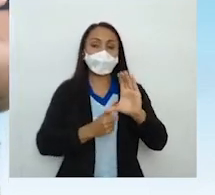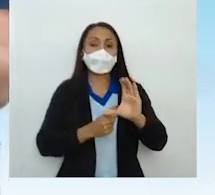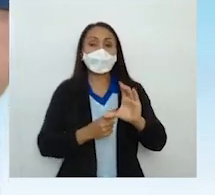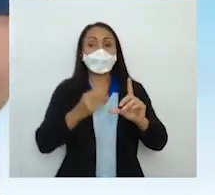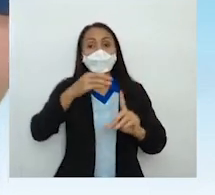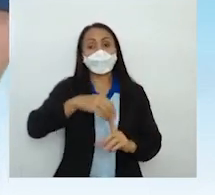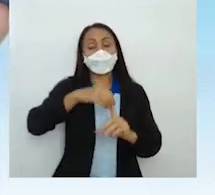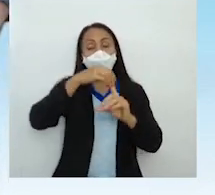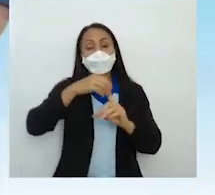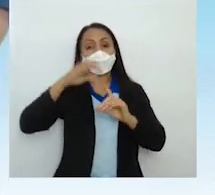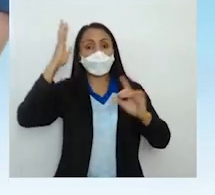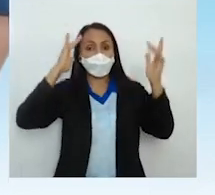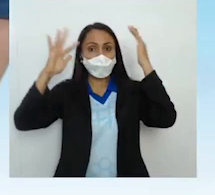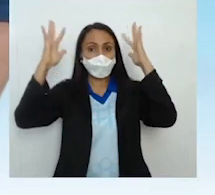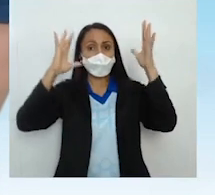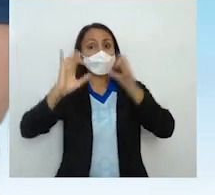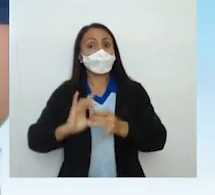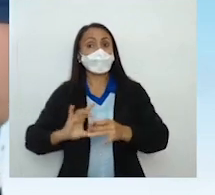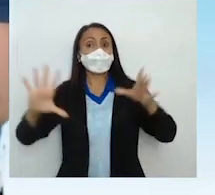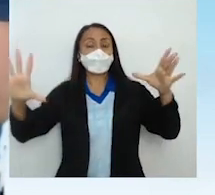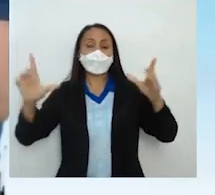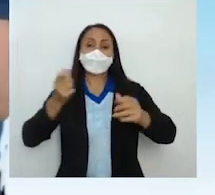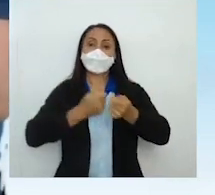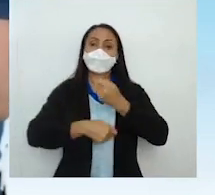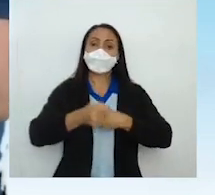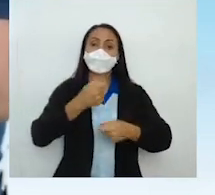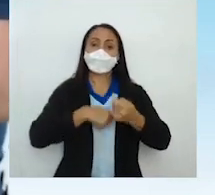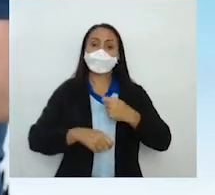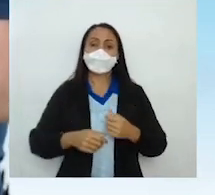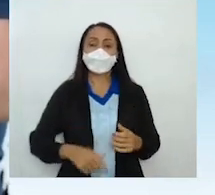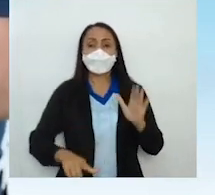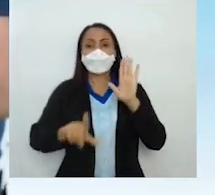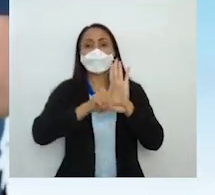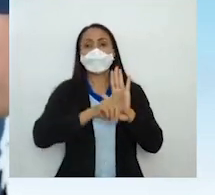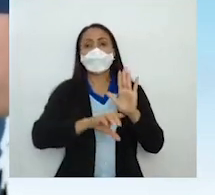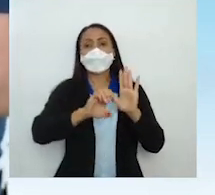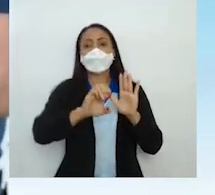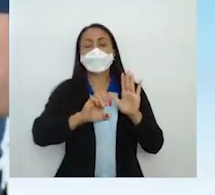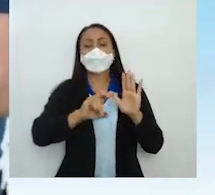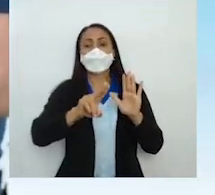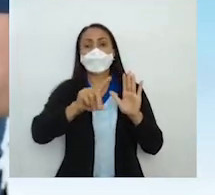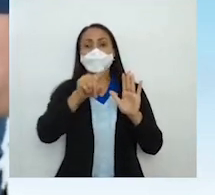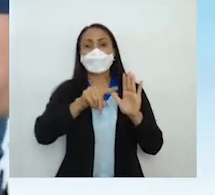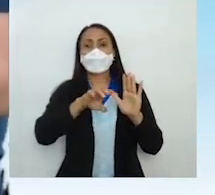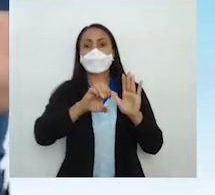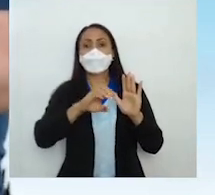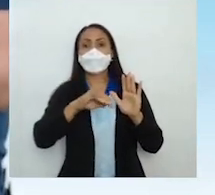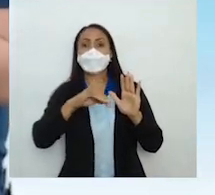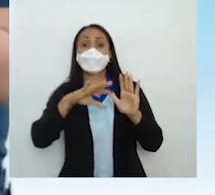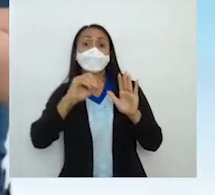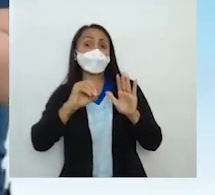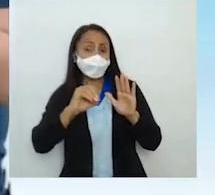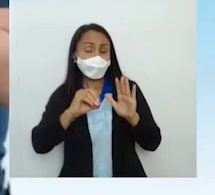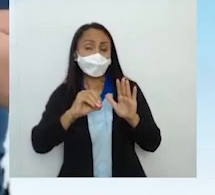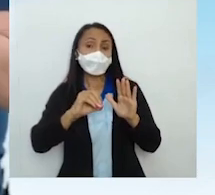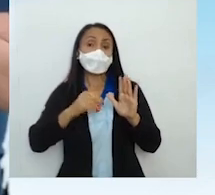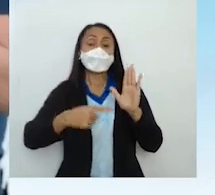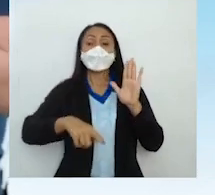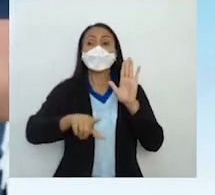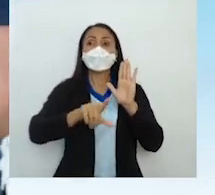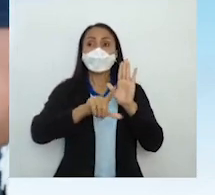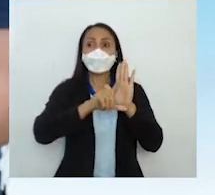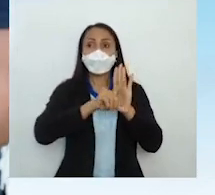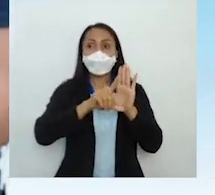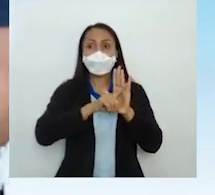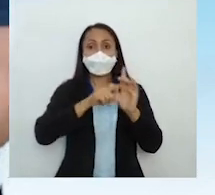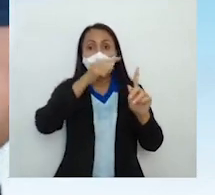principais teóricos do liberalismo econômico. E a Lei Eusébio de Queiroz, para o nosso estudante entender melhor? Foi a lei que